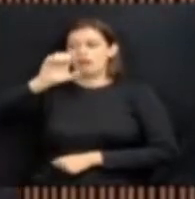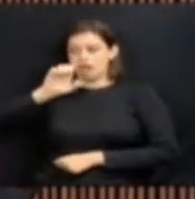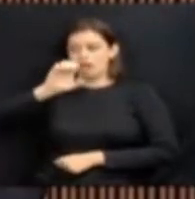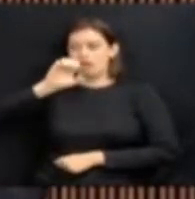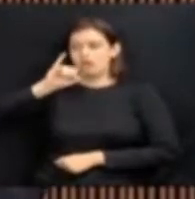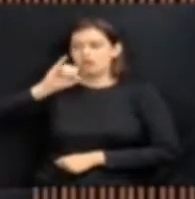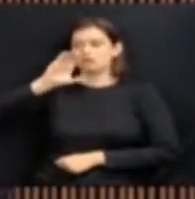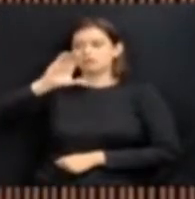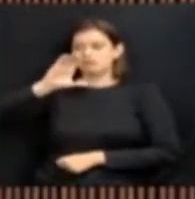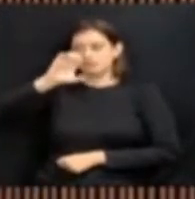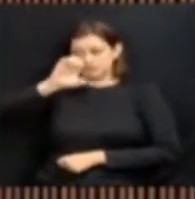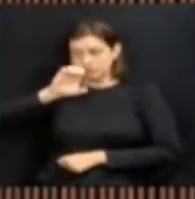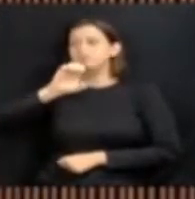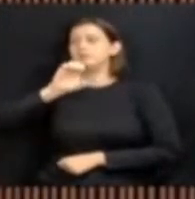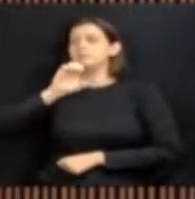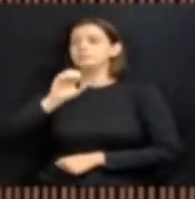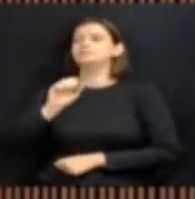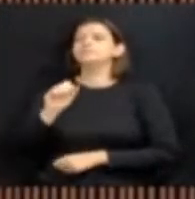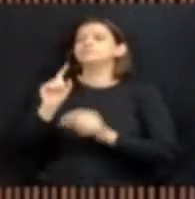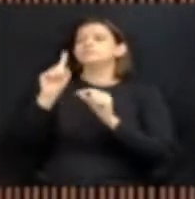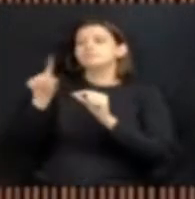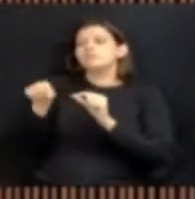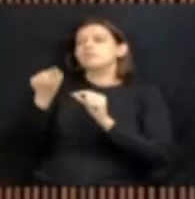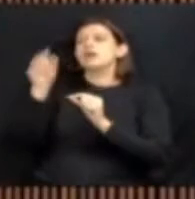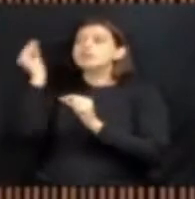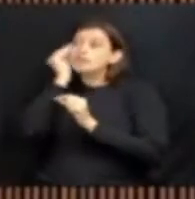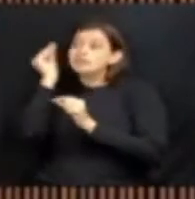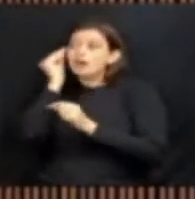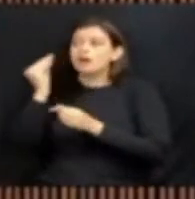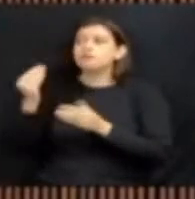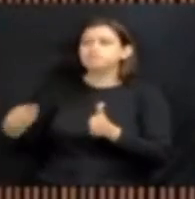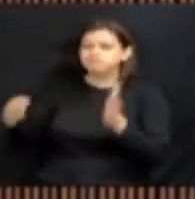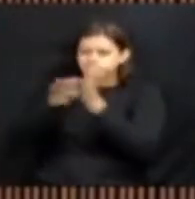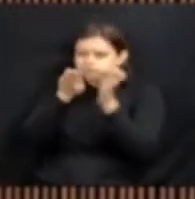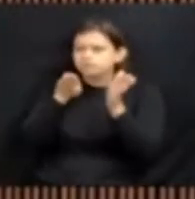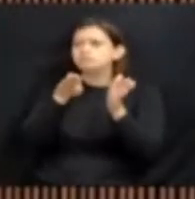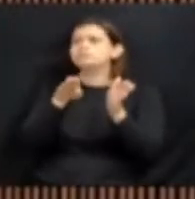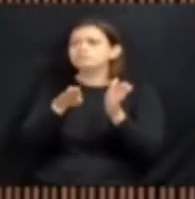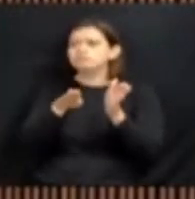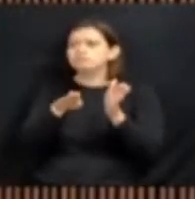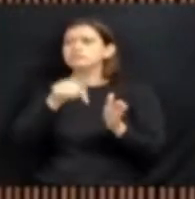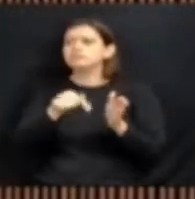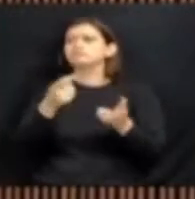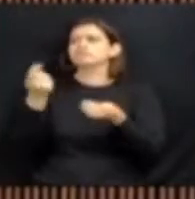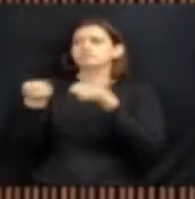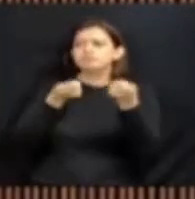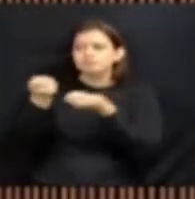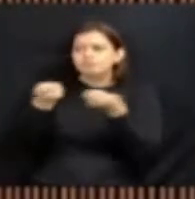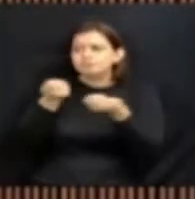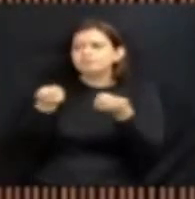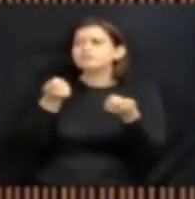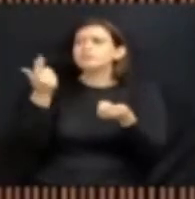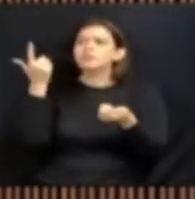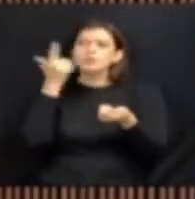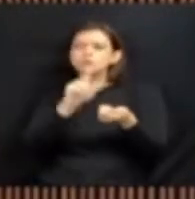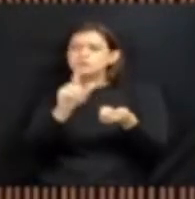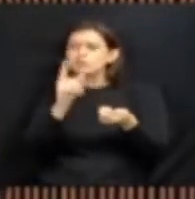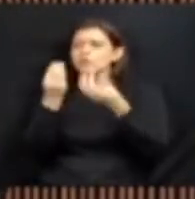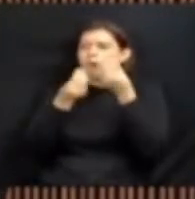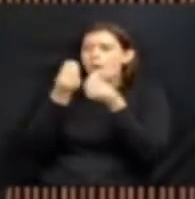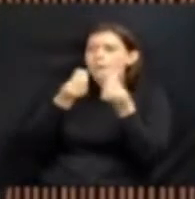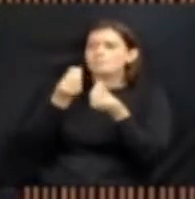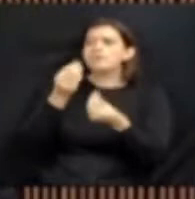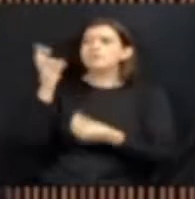com consórcio Paraná saúde com o estado para intermediar uma conversa com o Fundo de Investimento direto da Rússia e